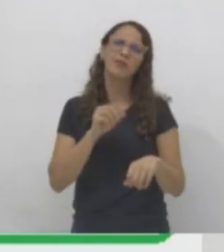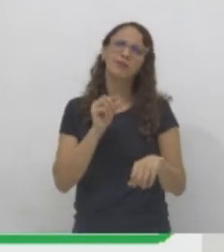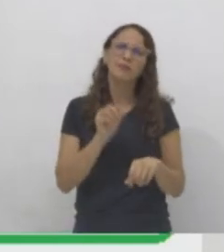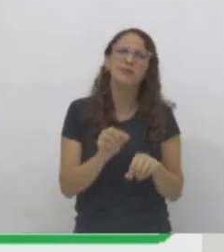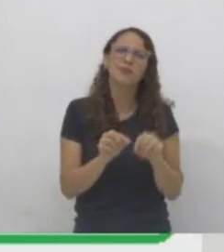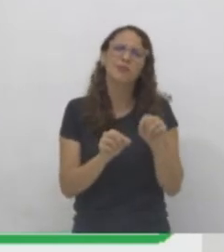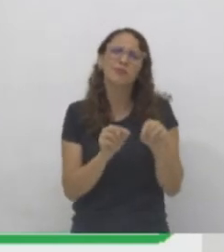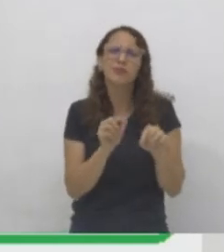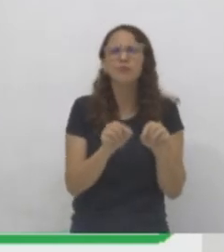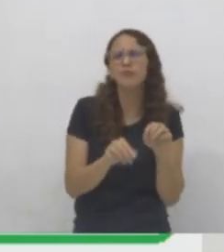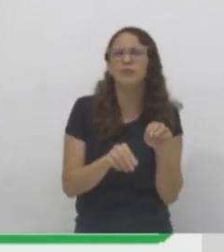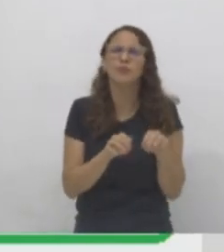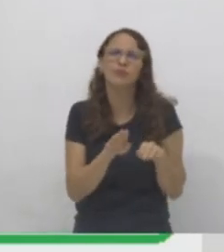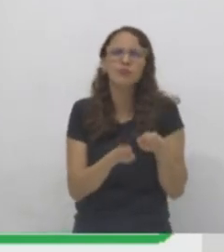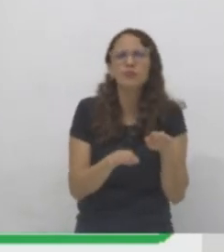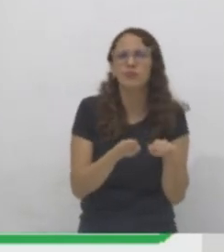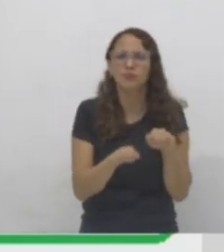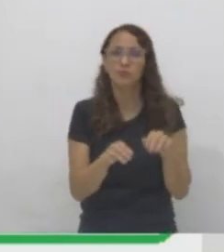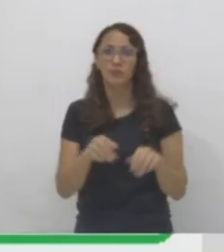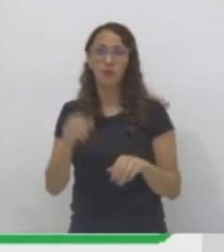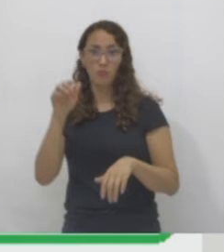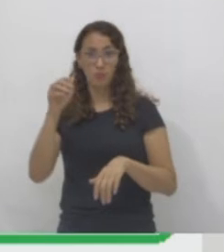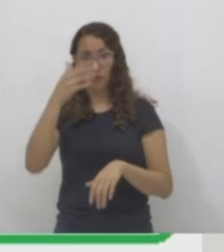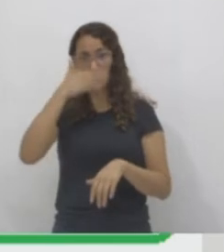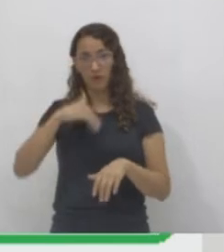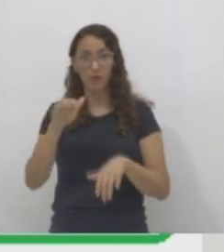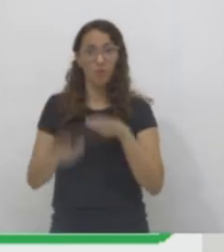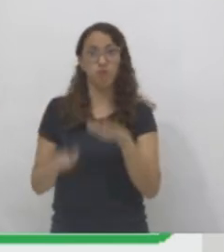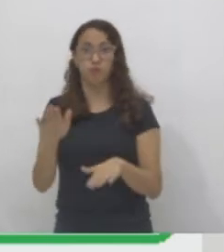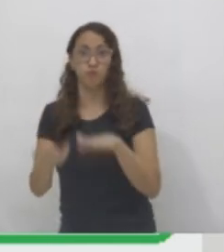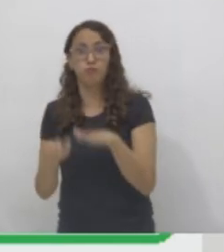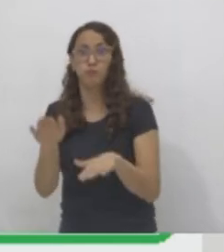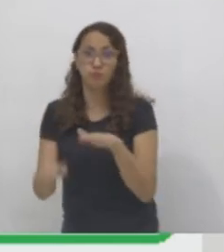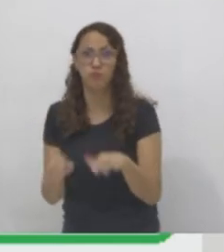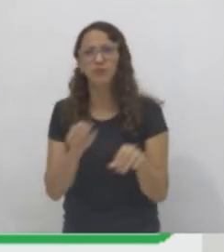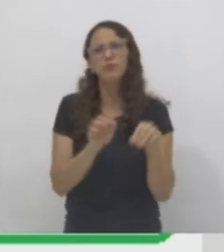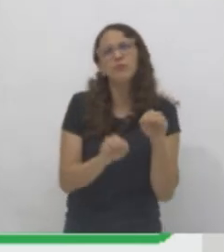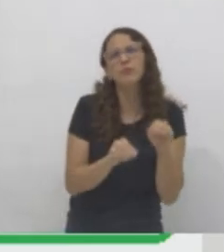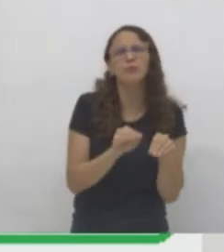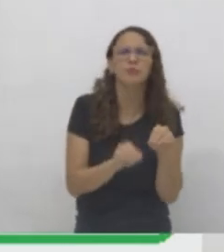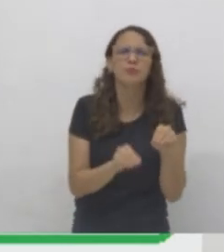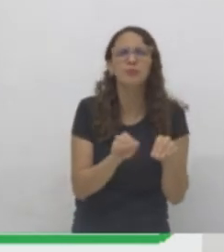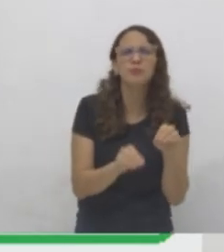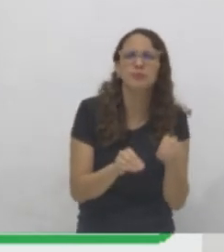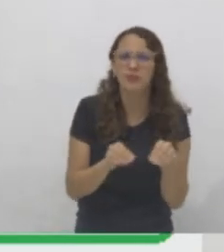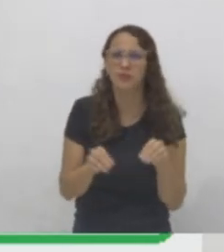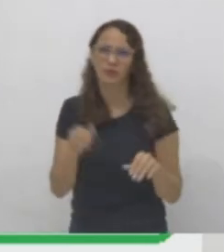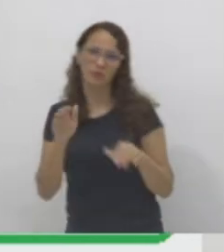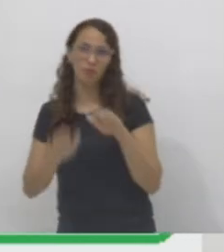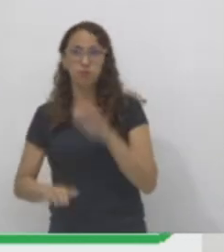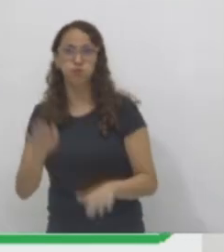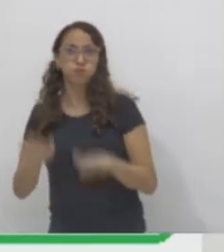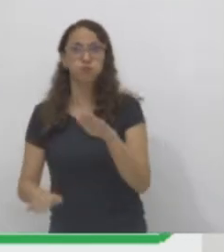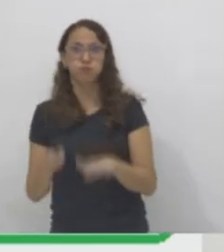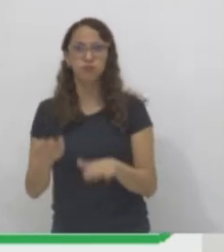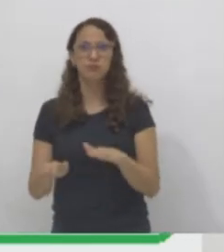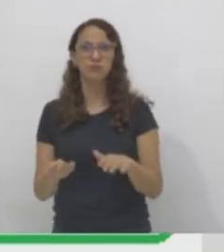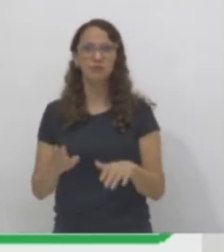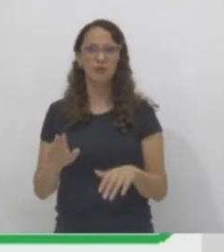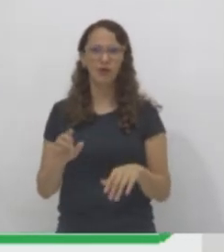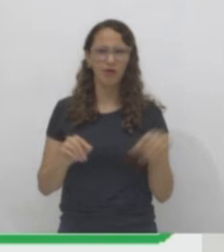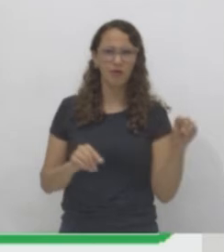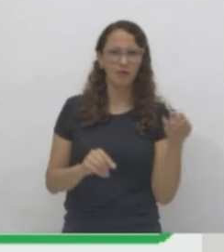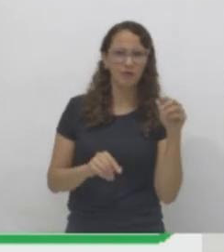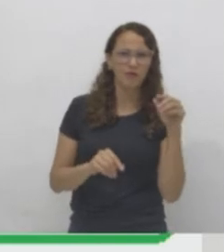pim, pim, pim. O elefante, bum, bum, bum. A formiguinha, pim, pim, pim. Uma hora a formiguinha olha